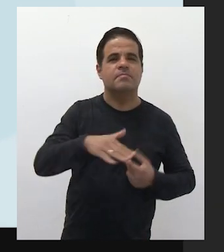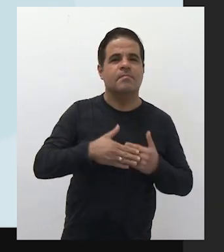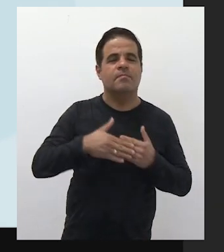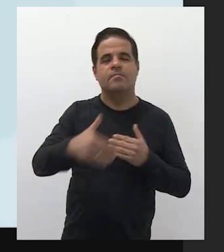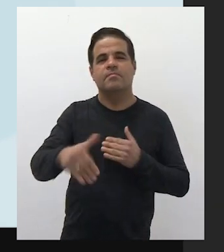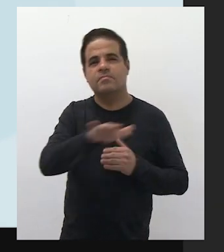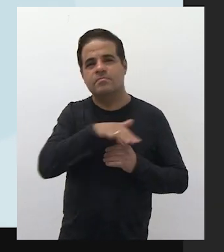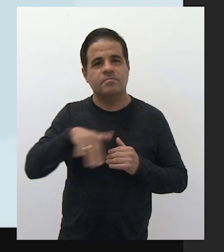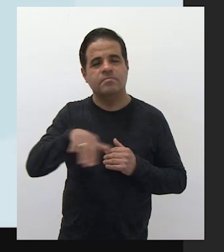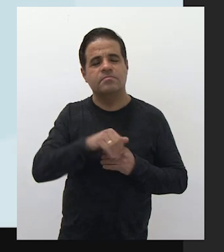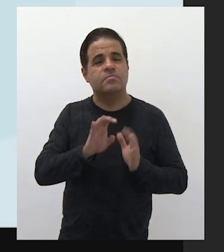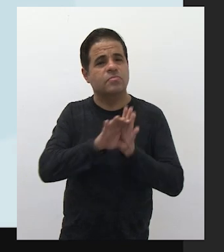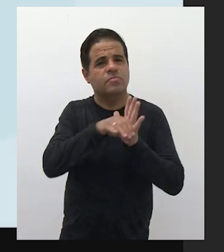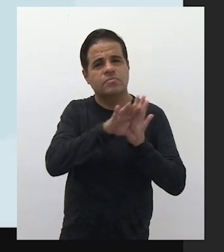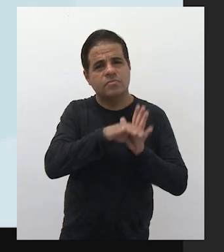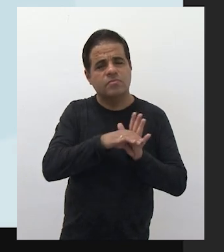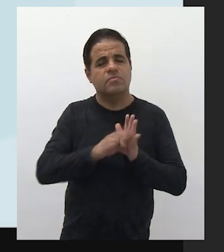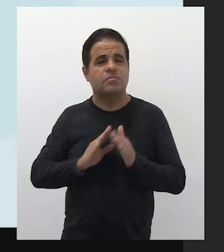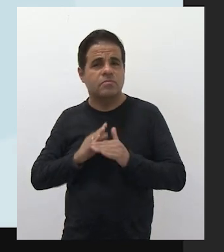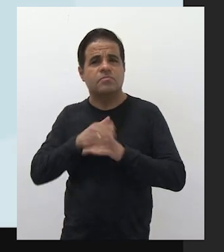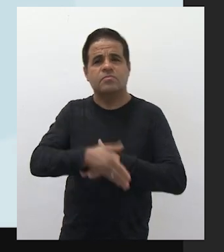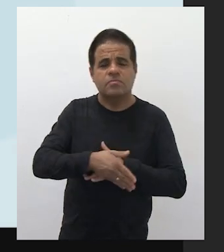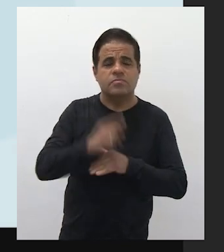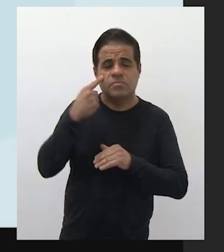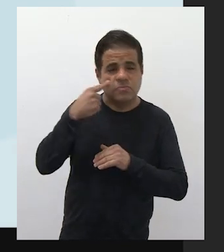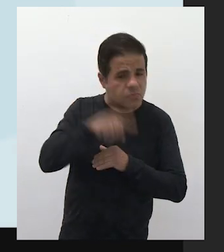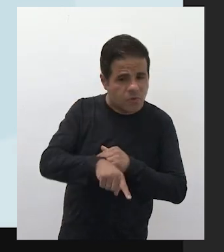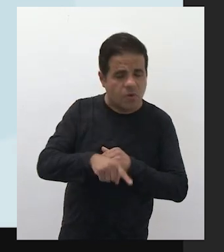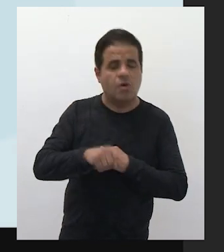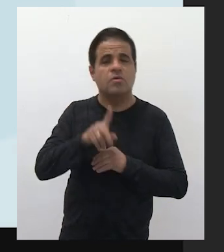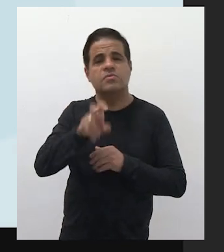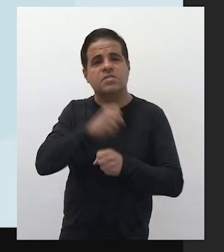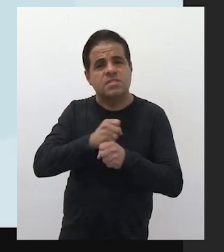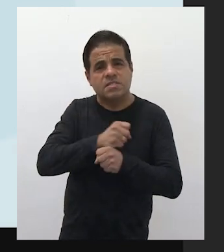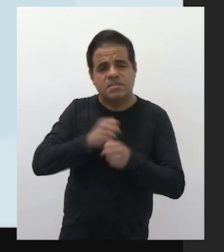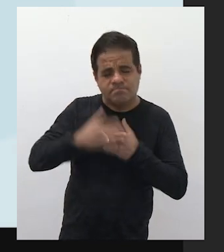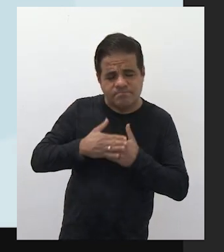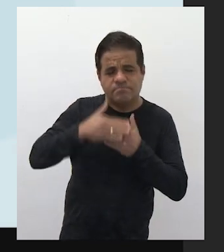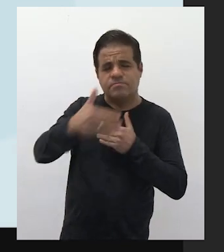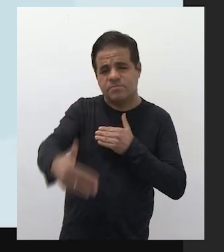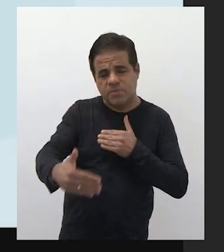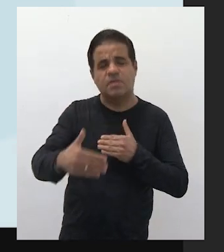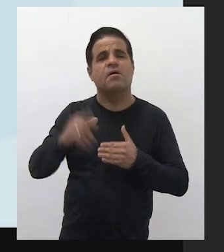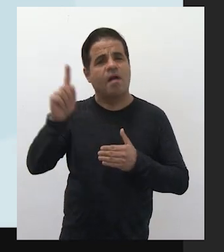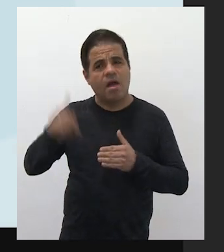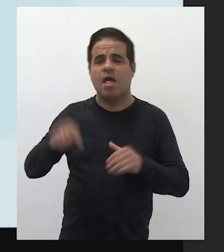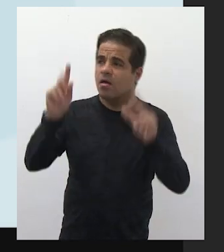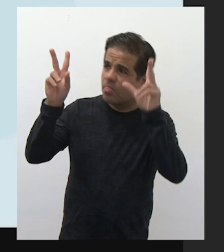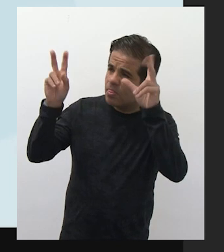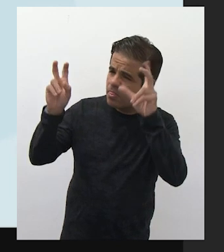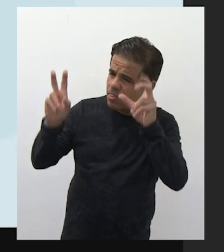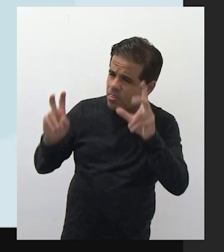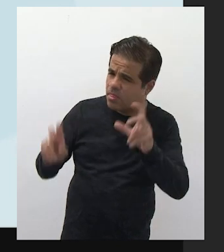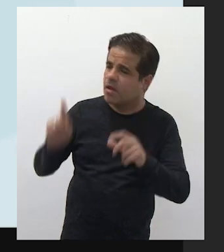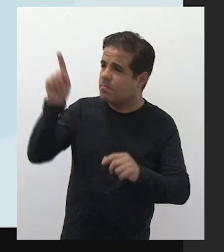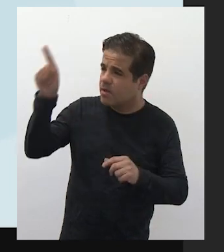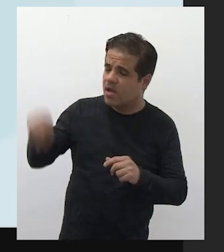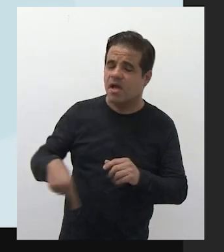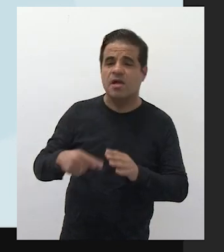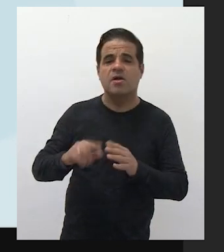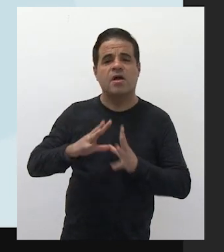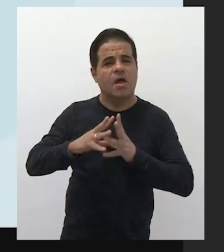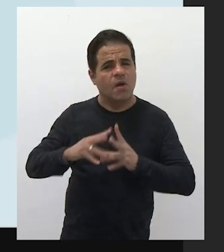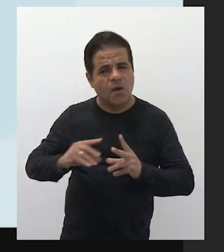das nações deve volver os olhos para os próximos 15 anos. Esses aqui são os temas. Então, erradicação